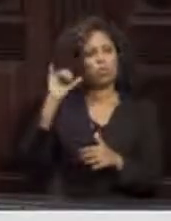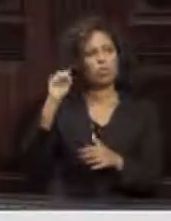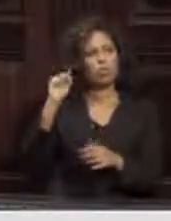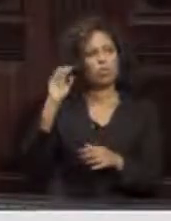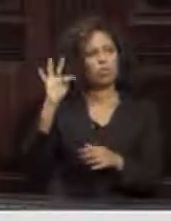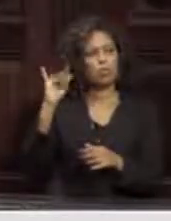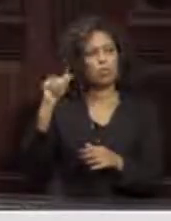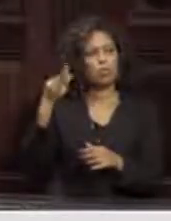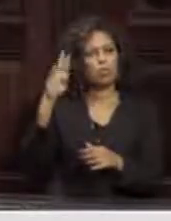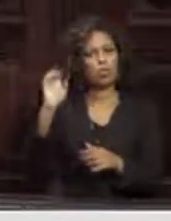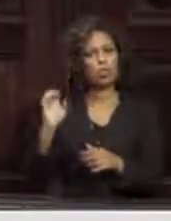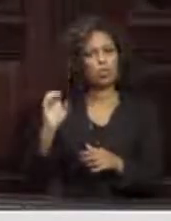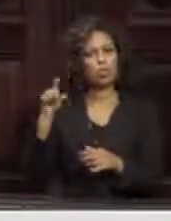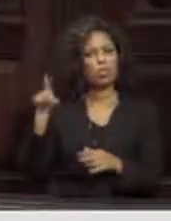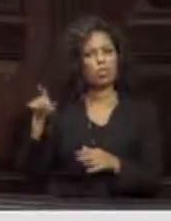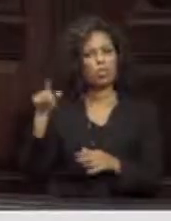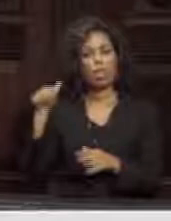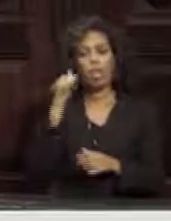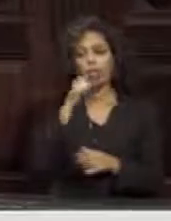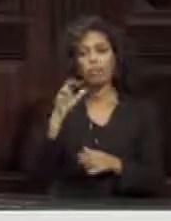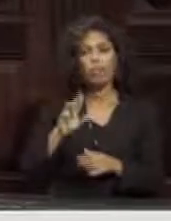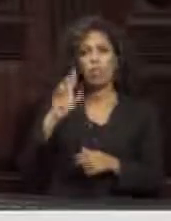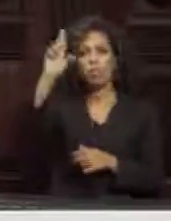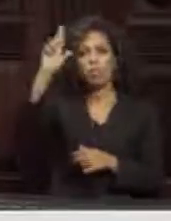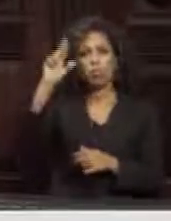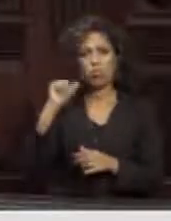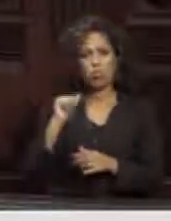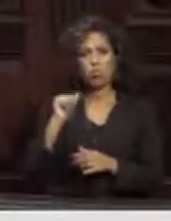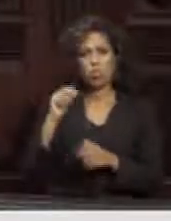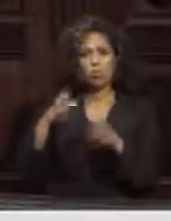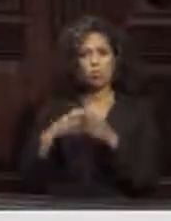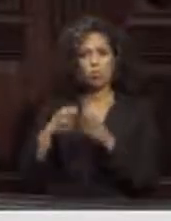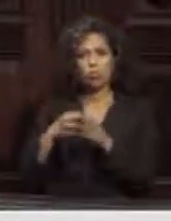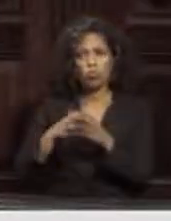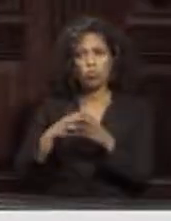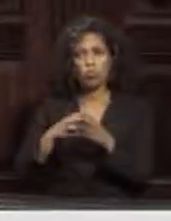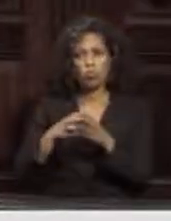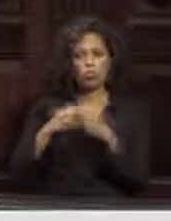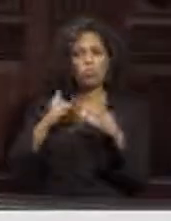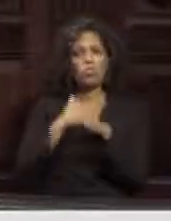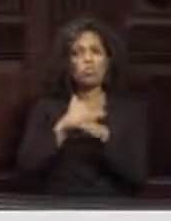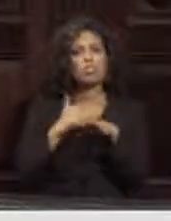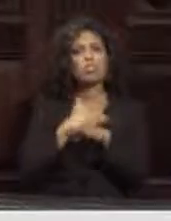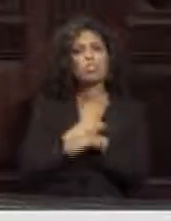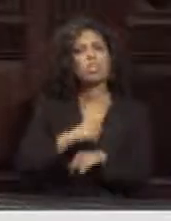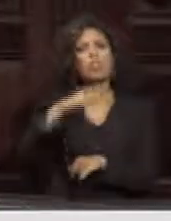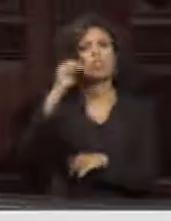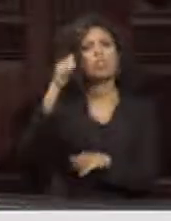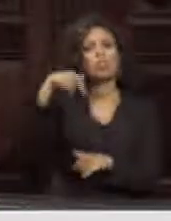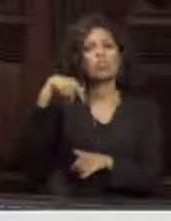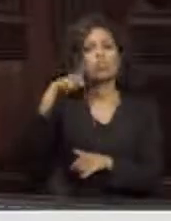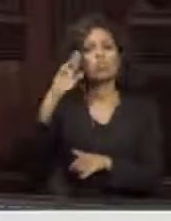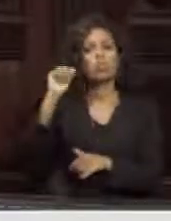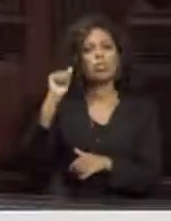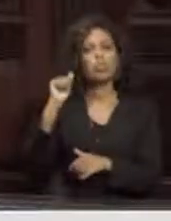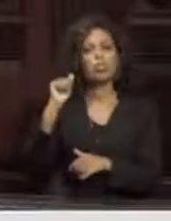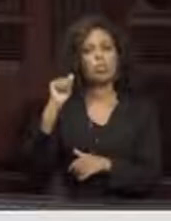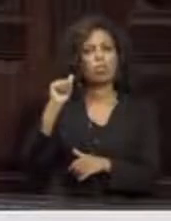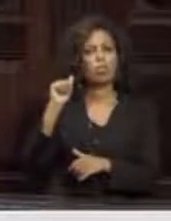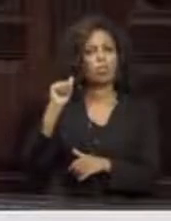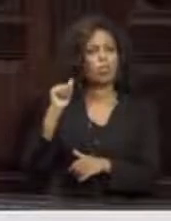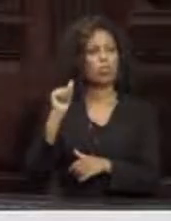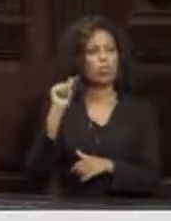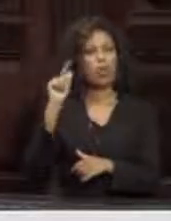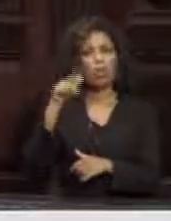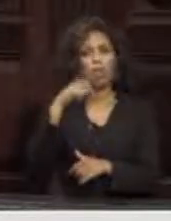dos Metalúrgicos de Angra dos Reis. Vamos ouvir os dados, os argumentos e a